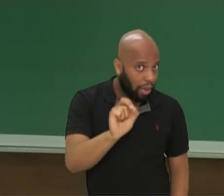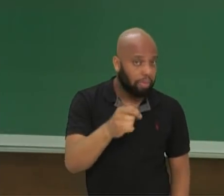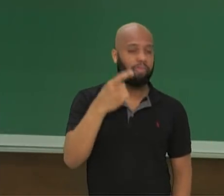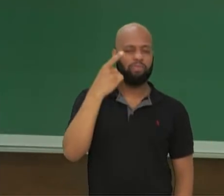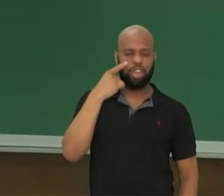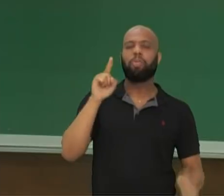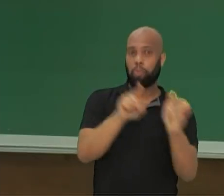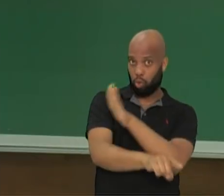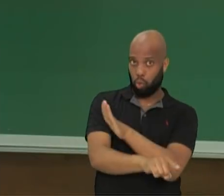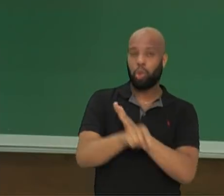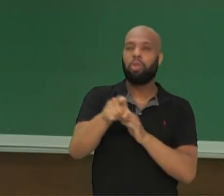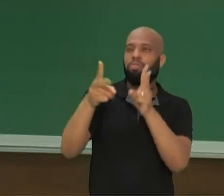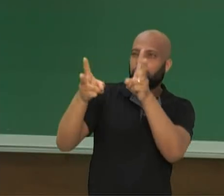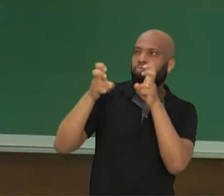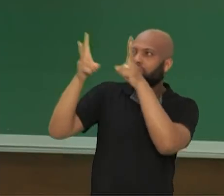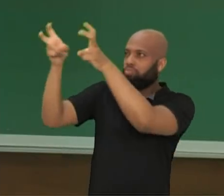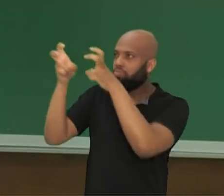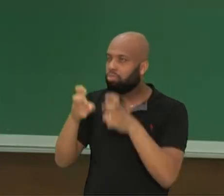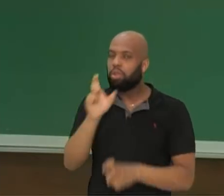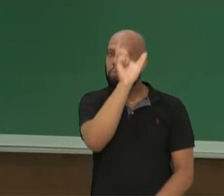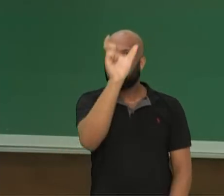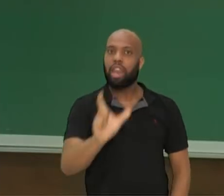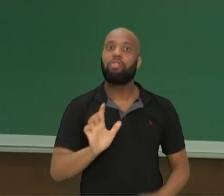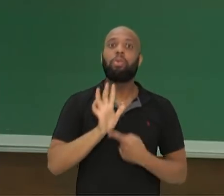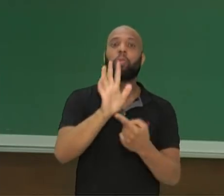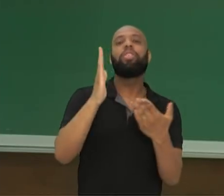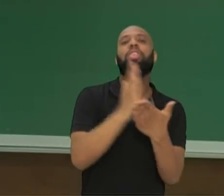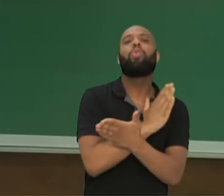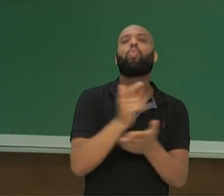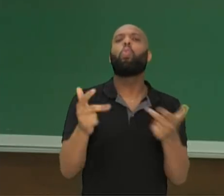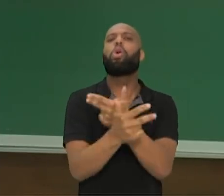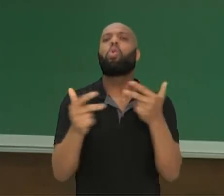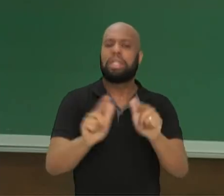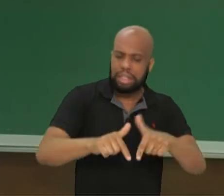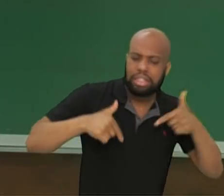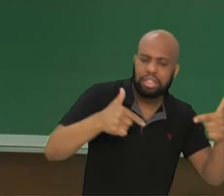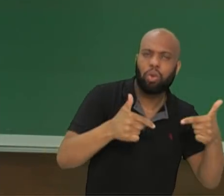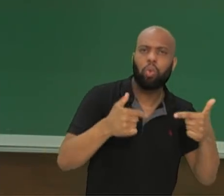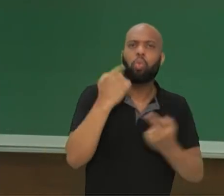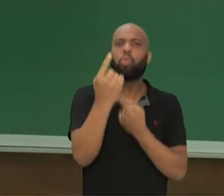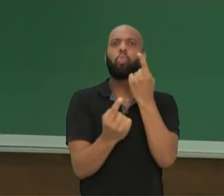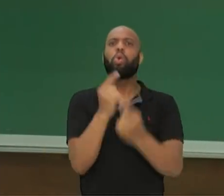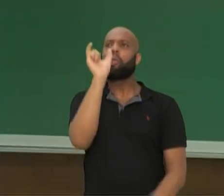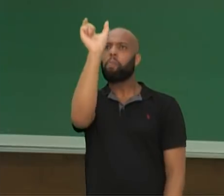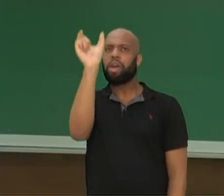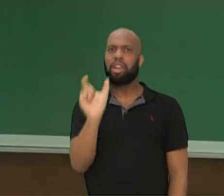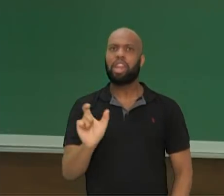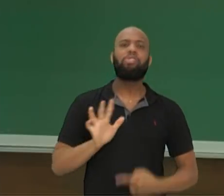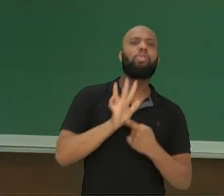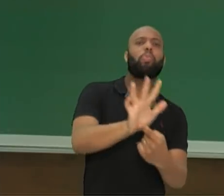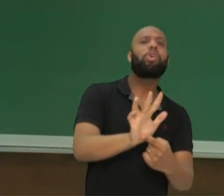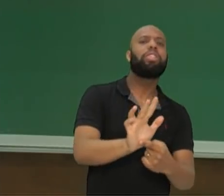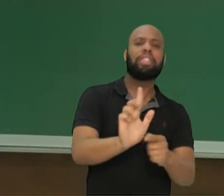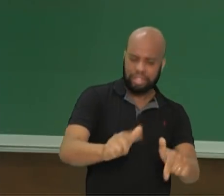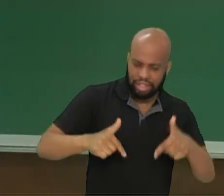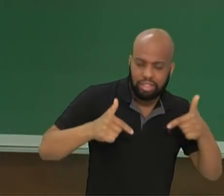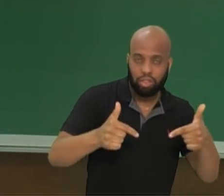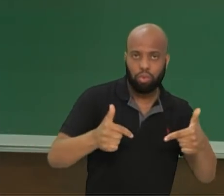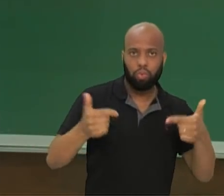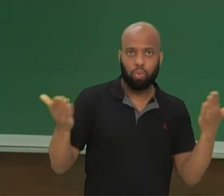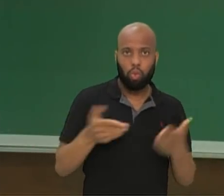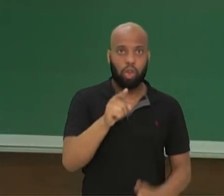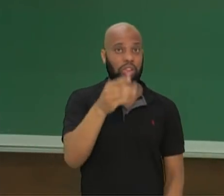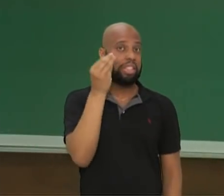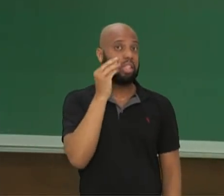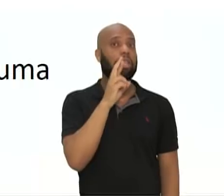as palavras em destaque, todas elas indicam uma ação. Quais palavras exprimem uma ação? Vamos lá